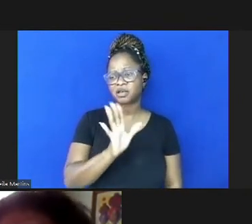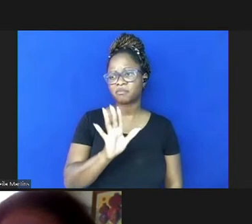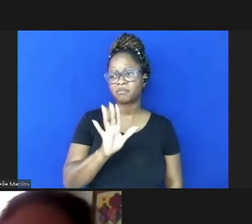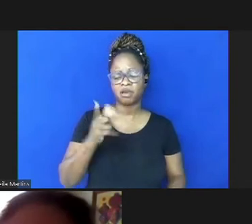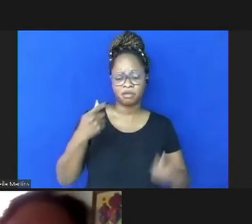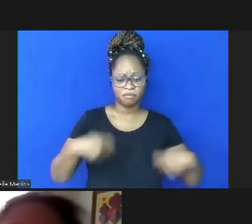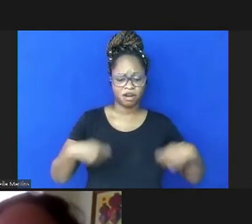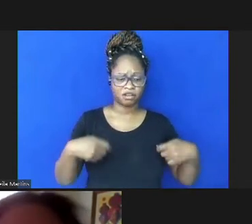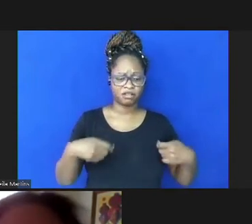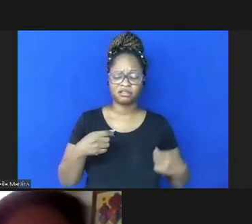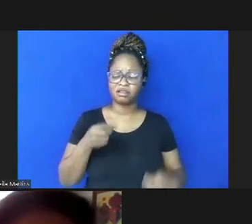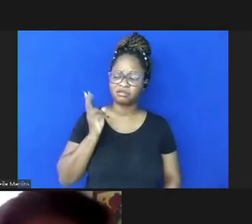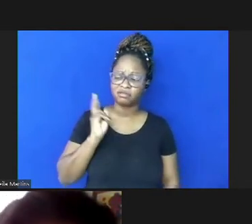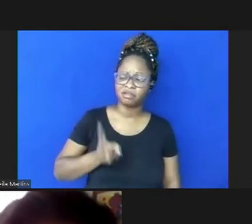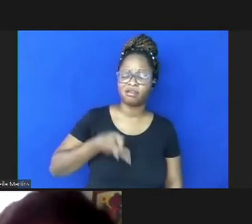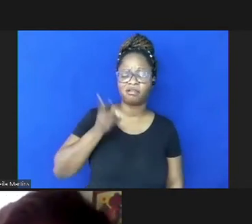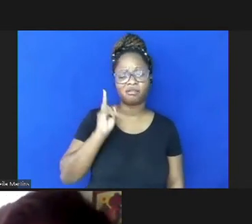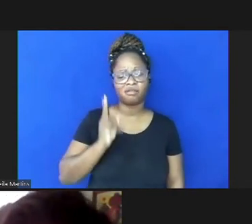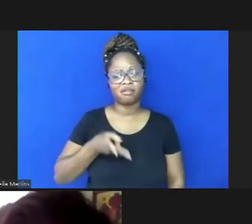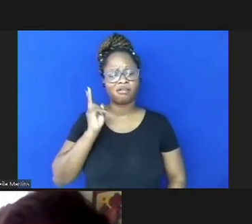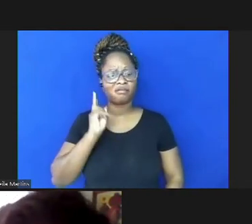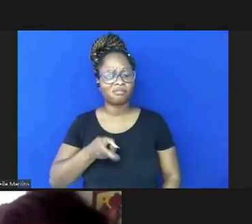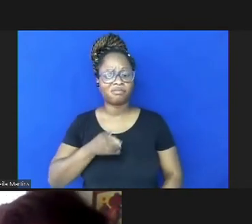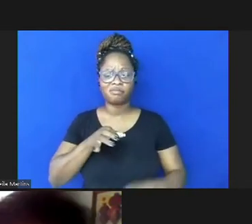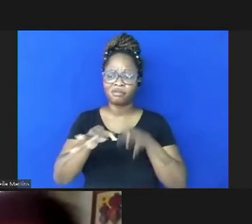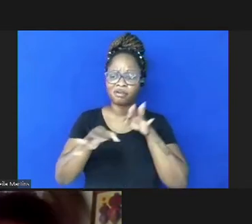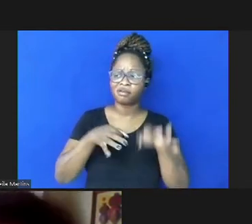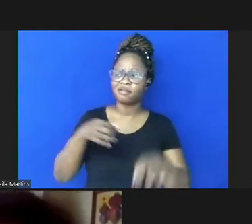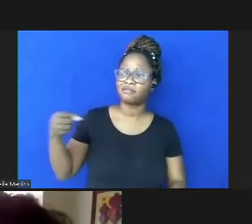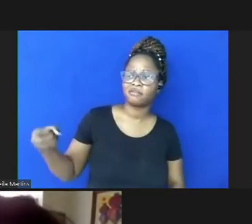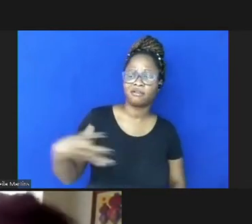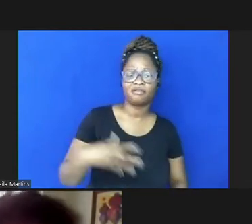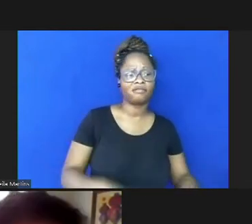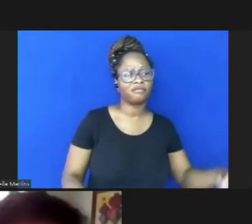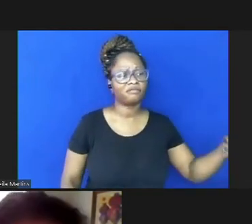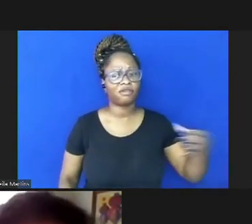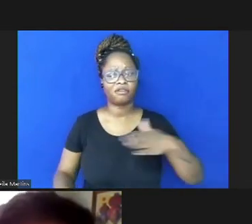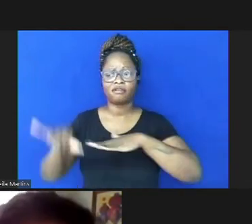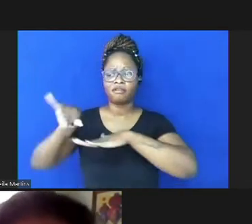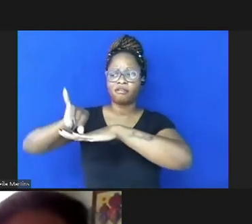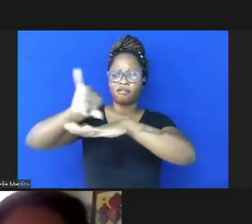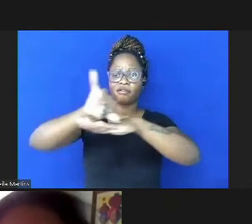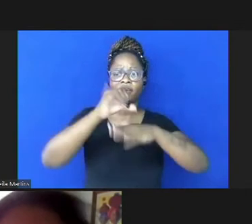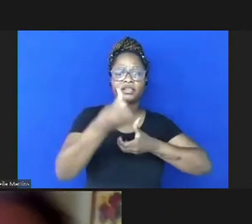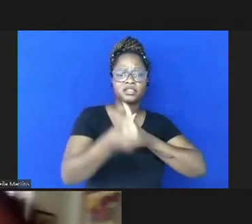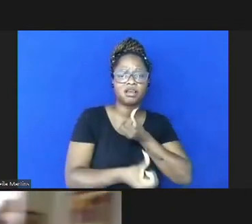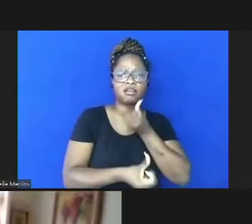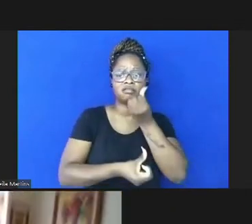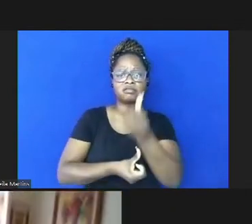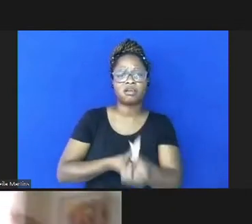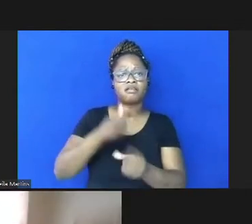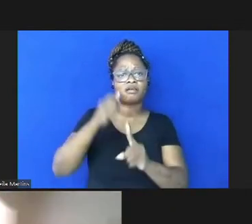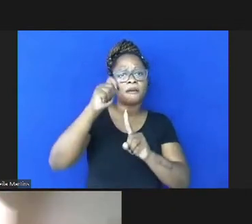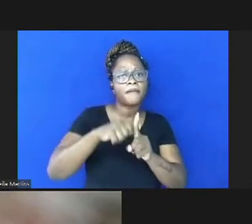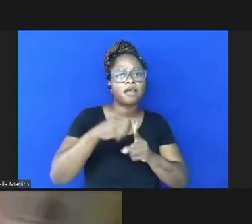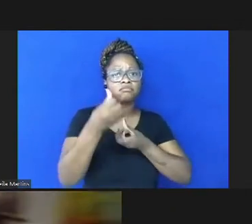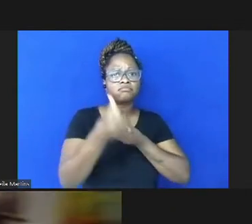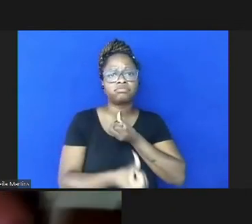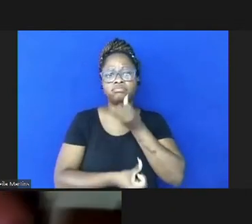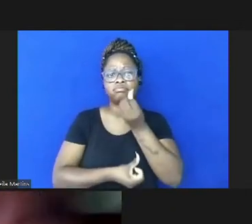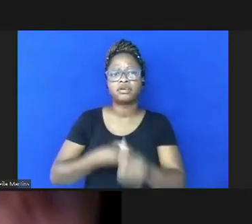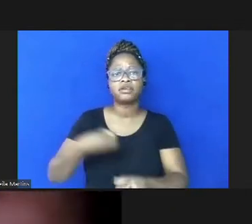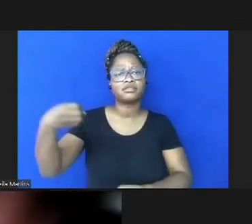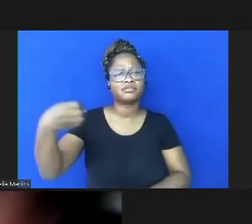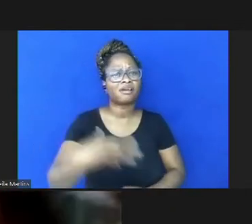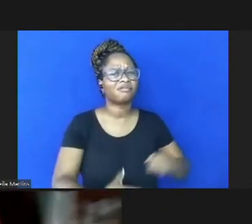precisar montar uma nova exposição a cada 6 meses, mas para